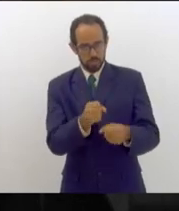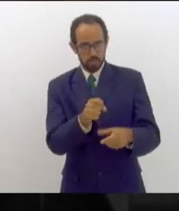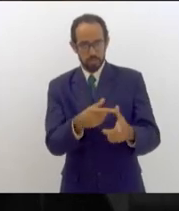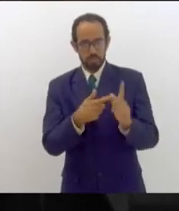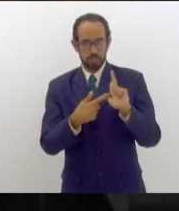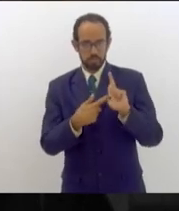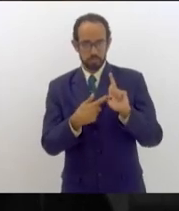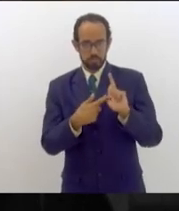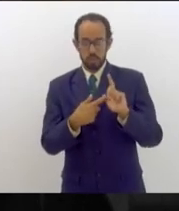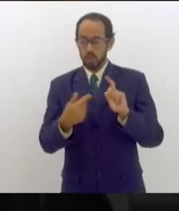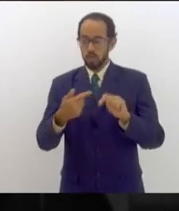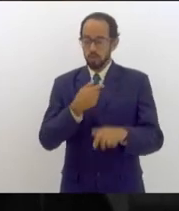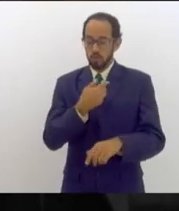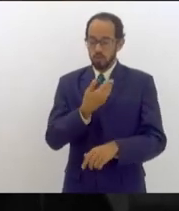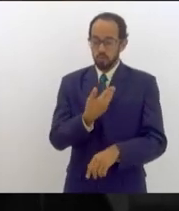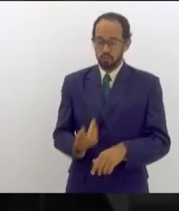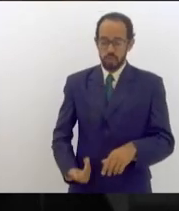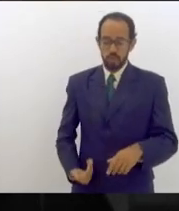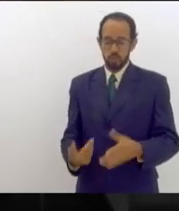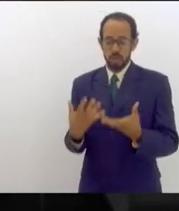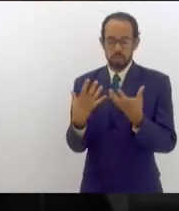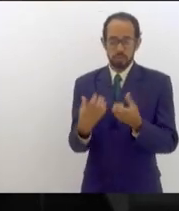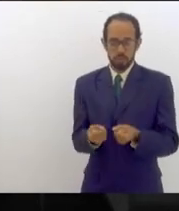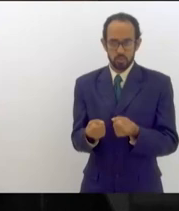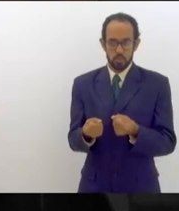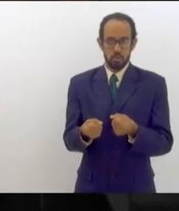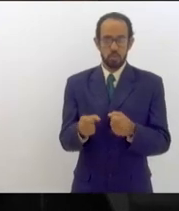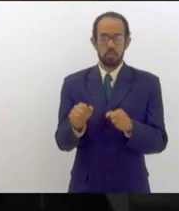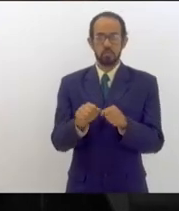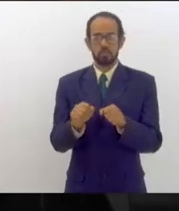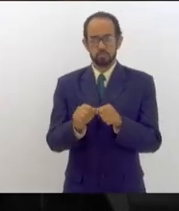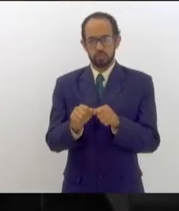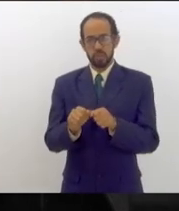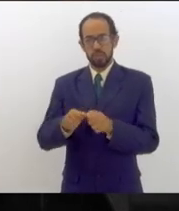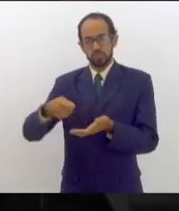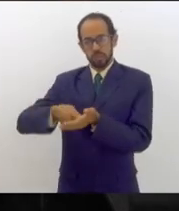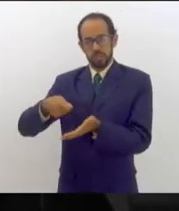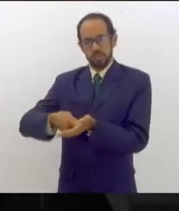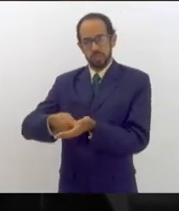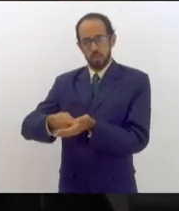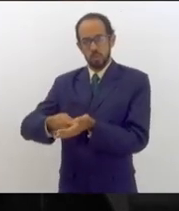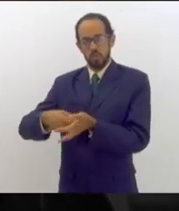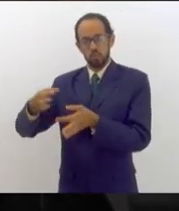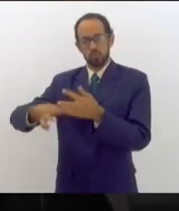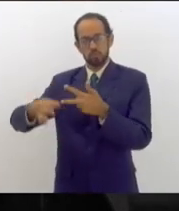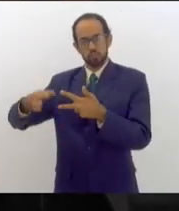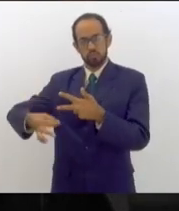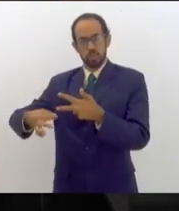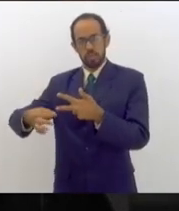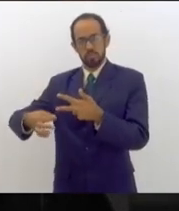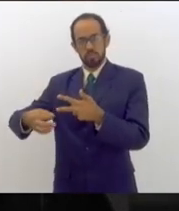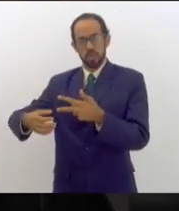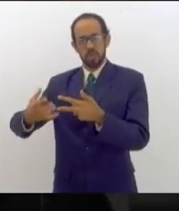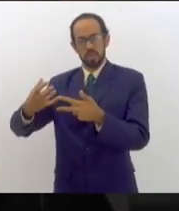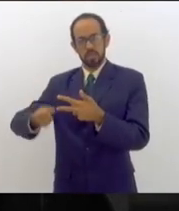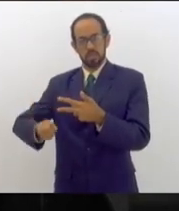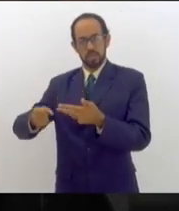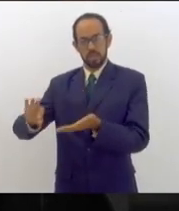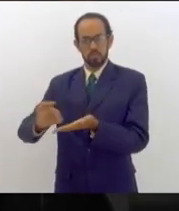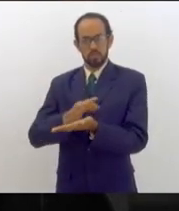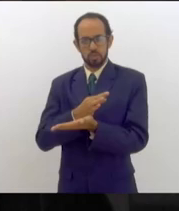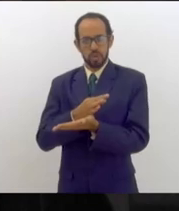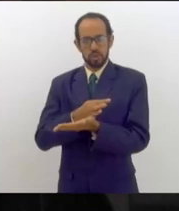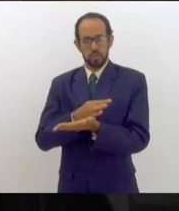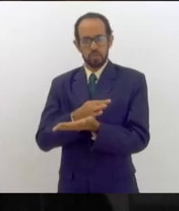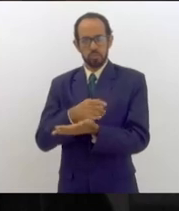aceitou essa jogada e fez pressão sobre o judiciário para que esse contrato fosse homologado isso